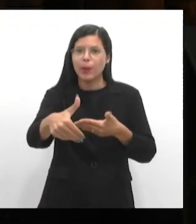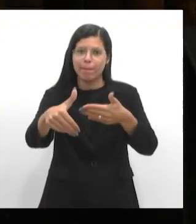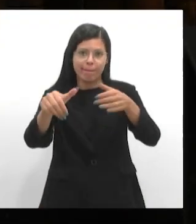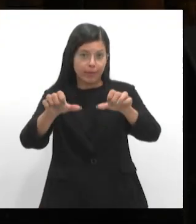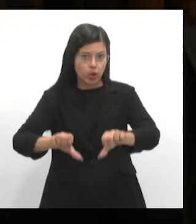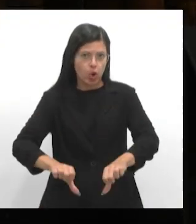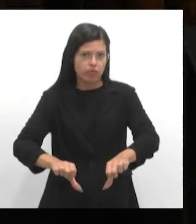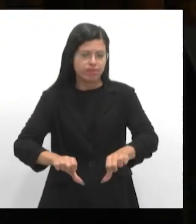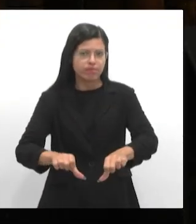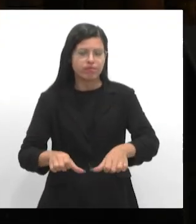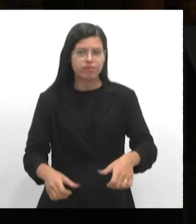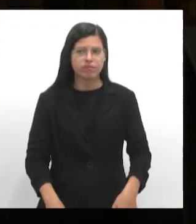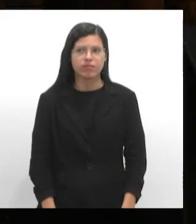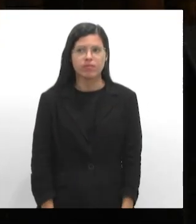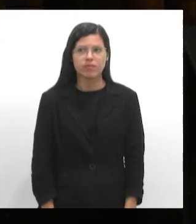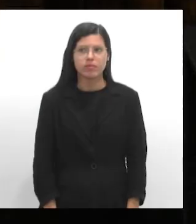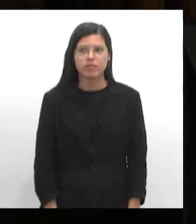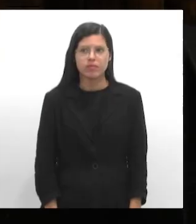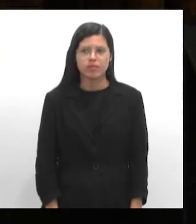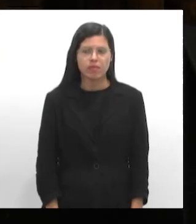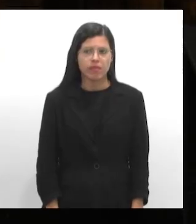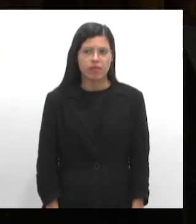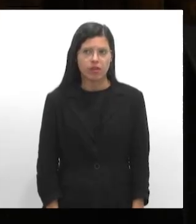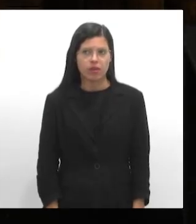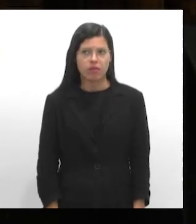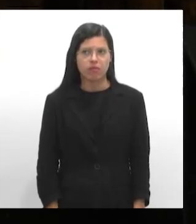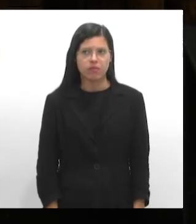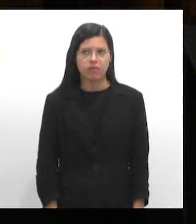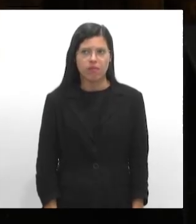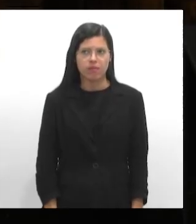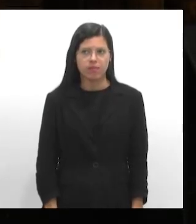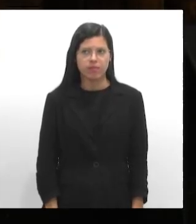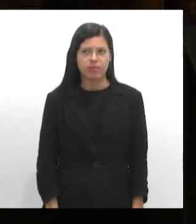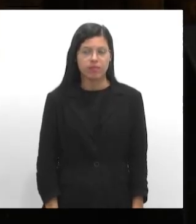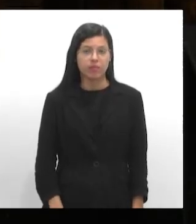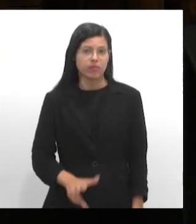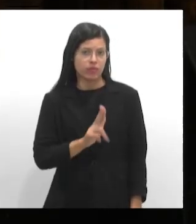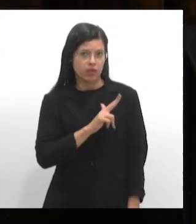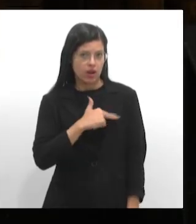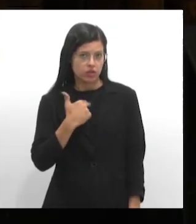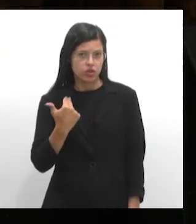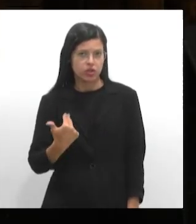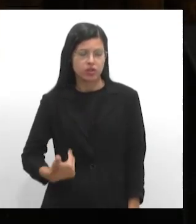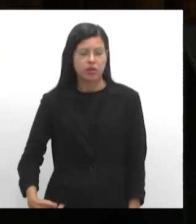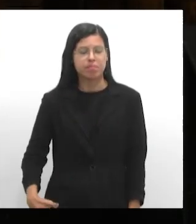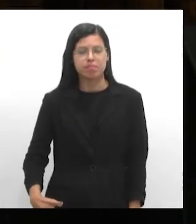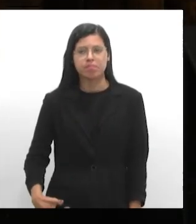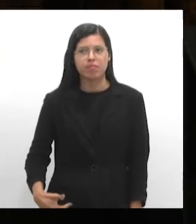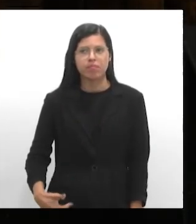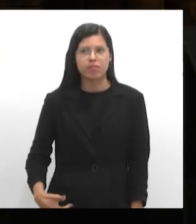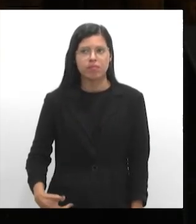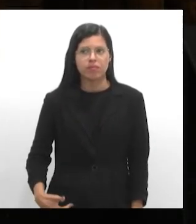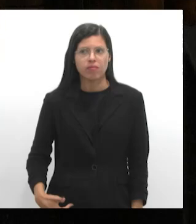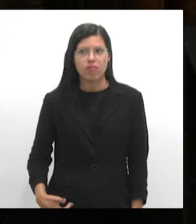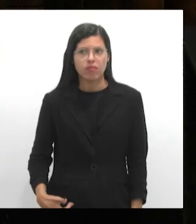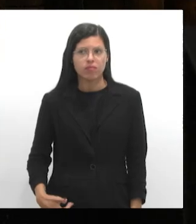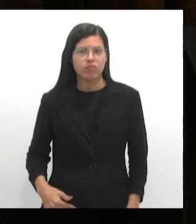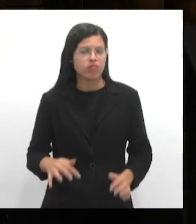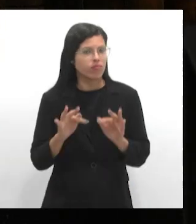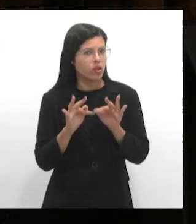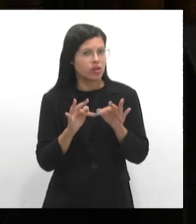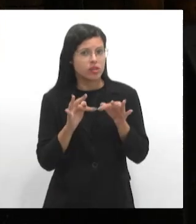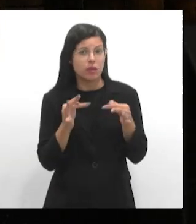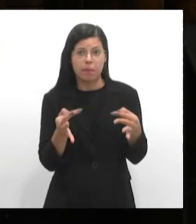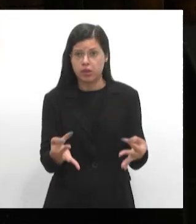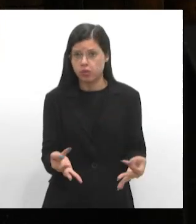mais. Como era de esperar, a China que